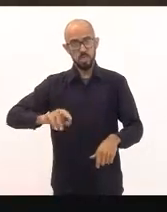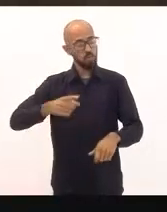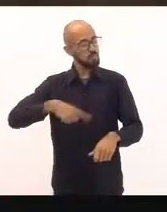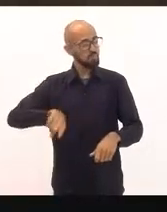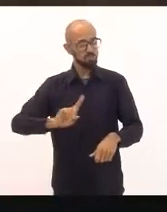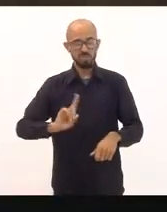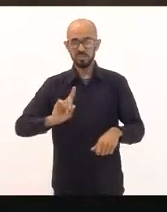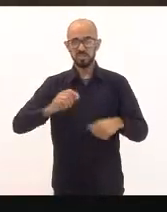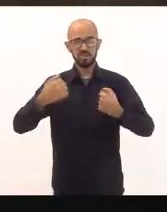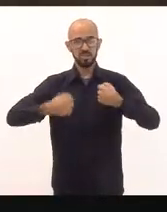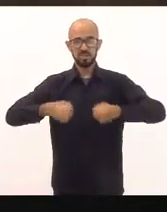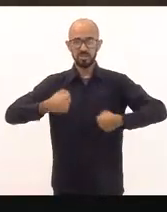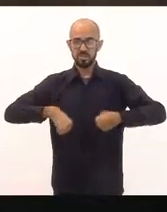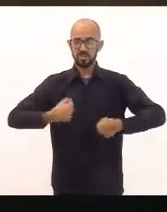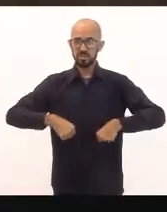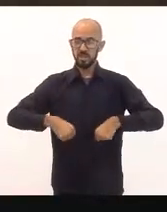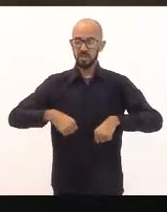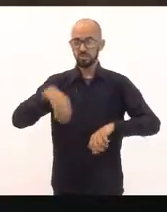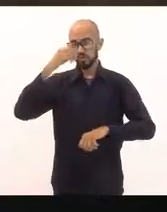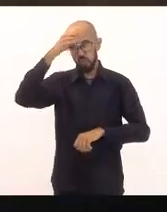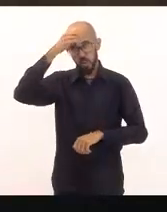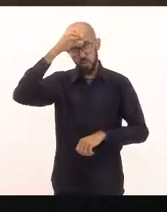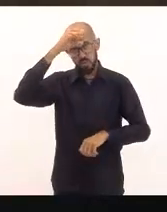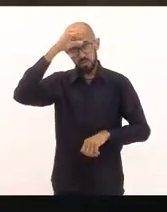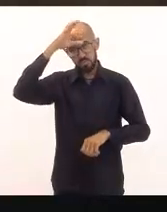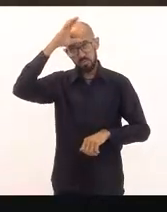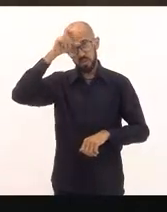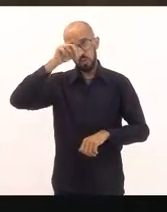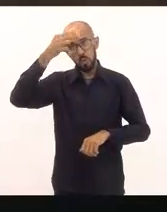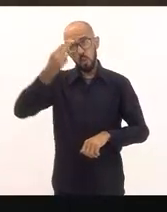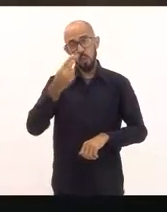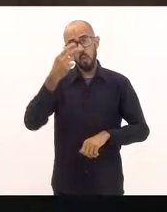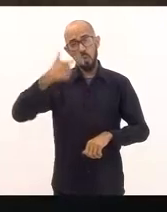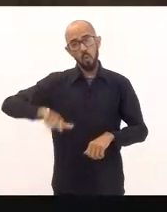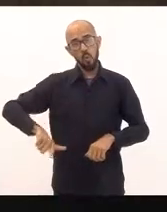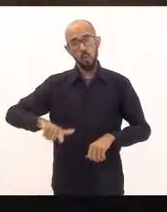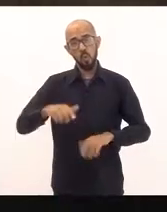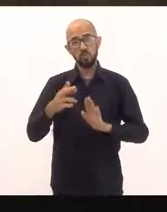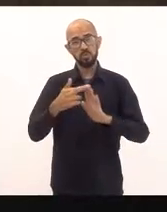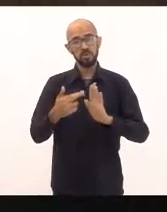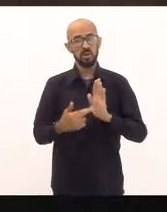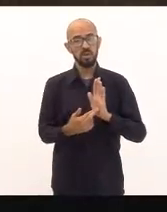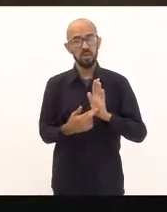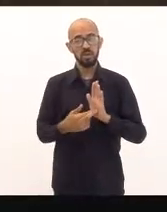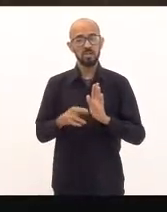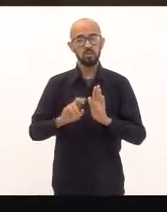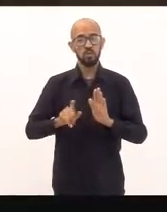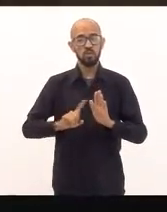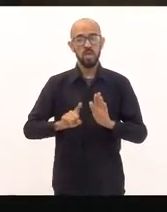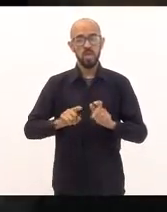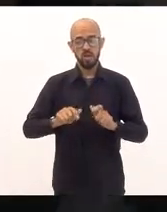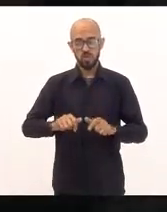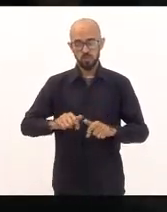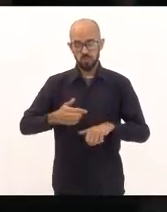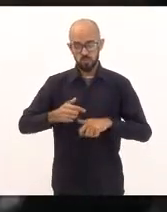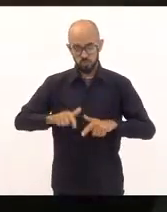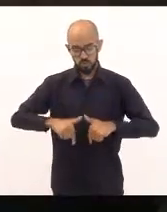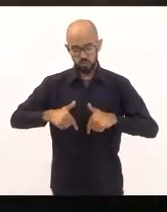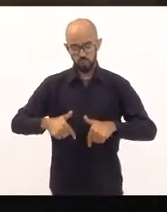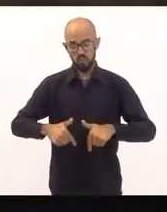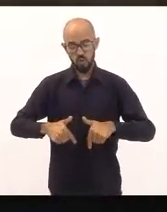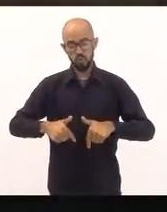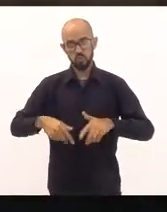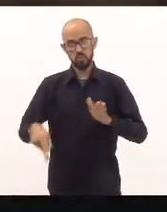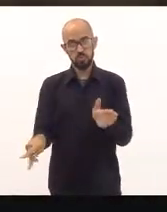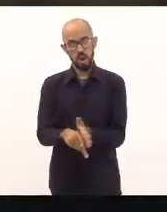na verdade, conhecimento, não demanda outro critério que não seja o esforço físico.